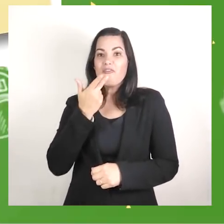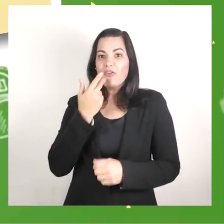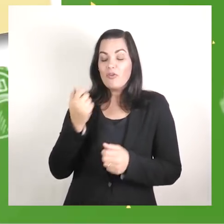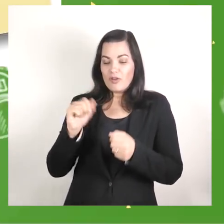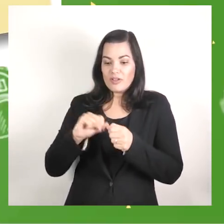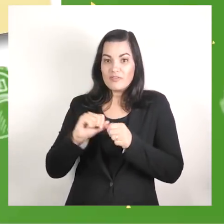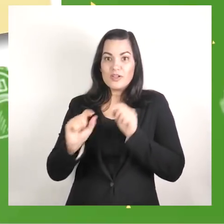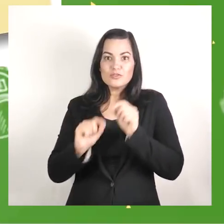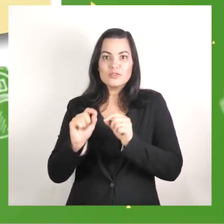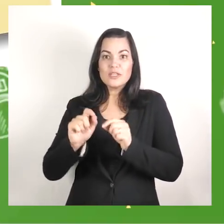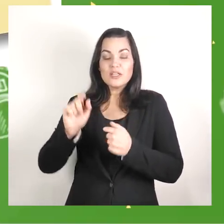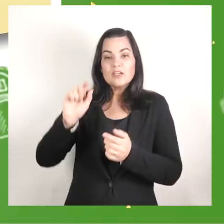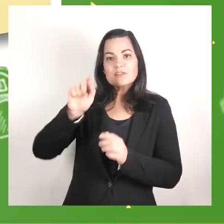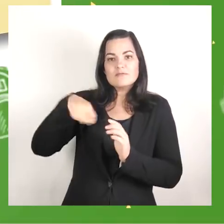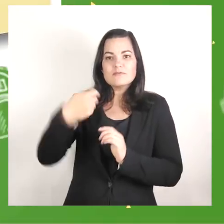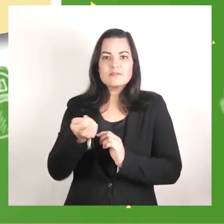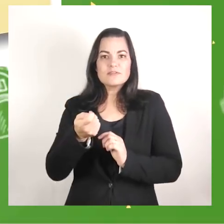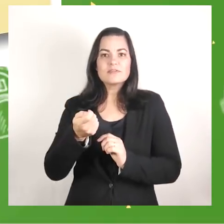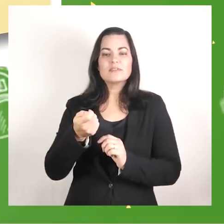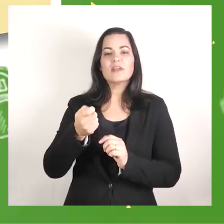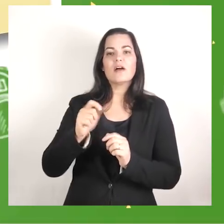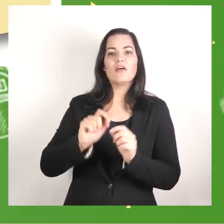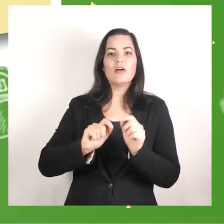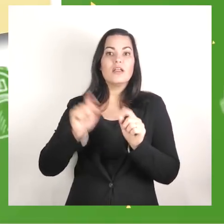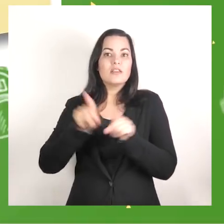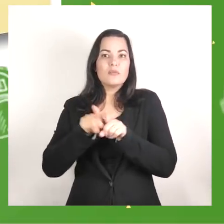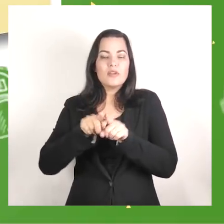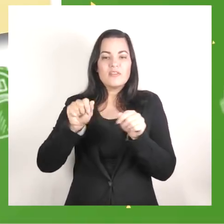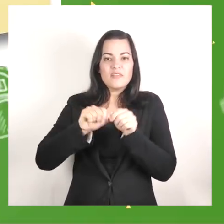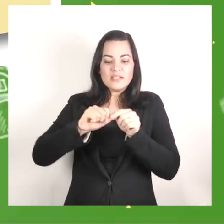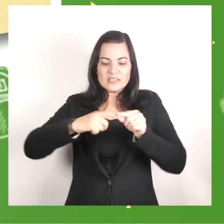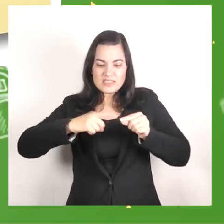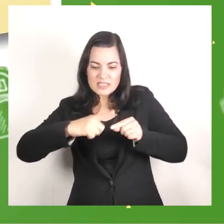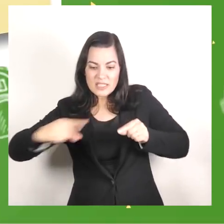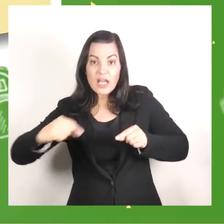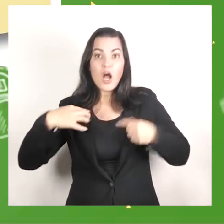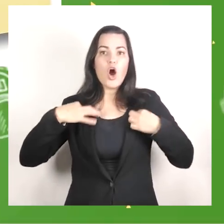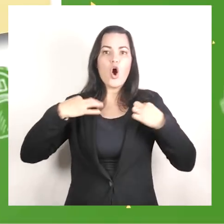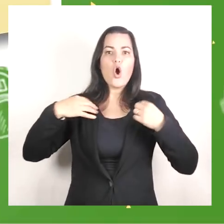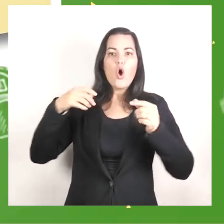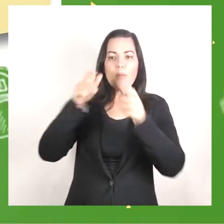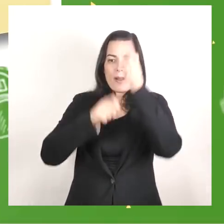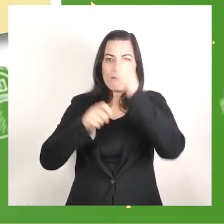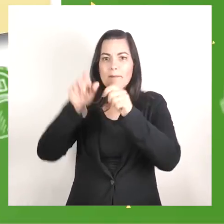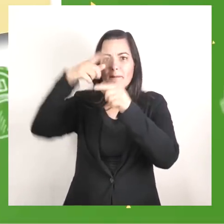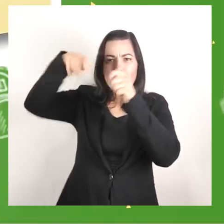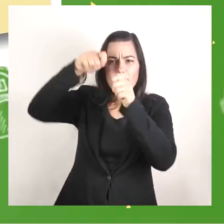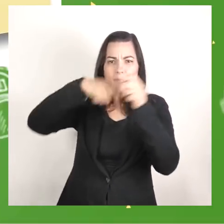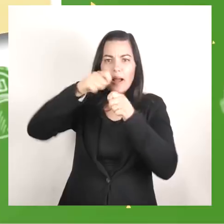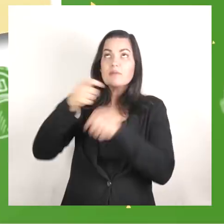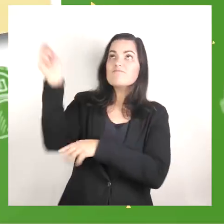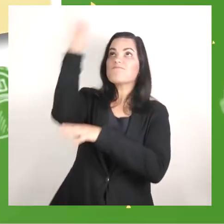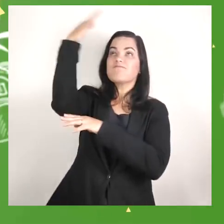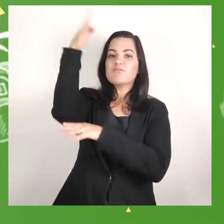de roupa e ainda faria uma seta com galhos de árvore indicando a